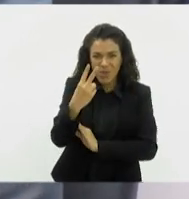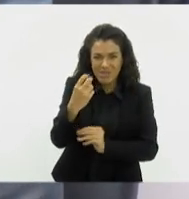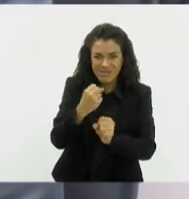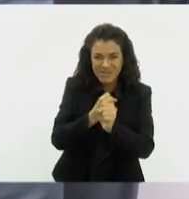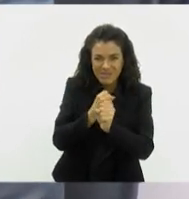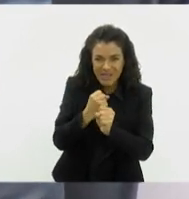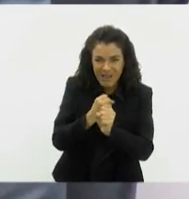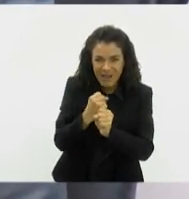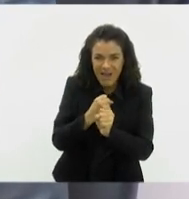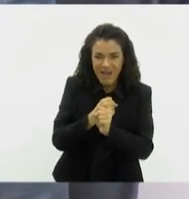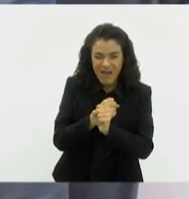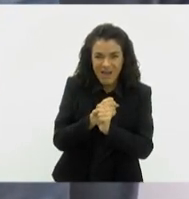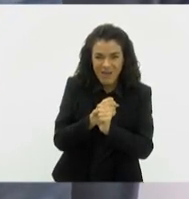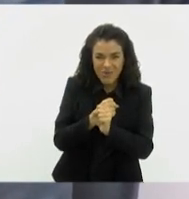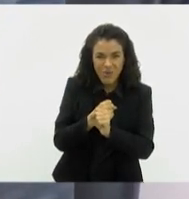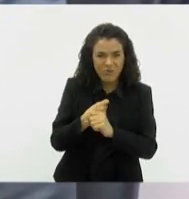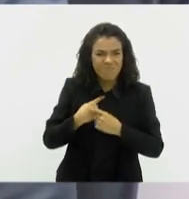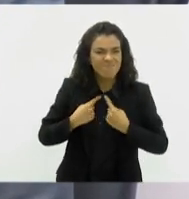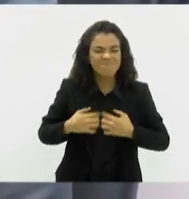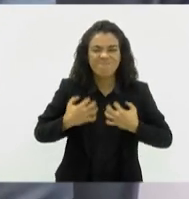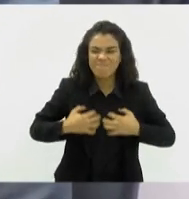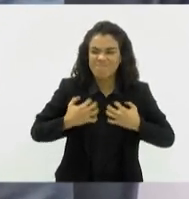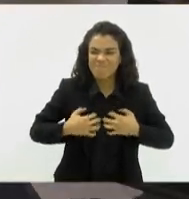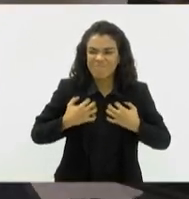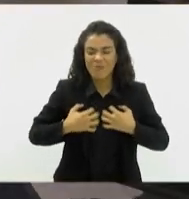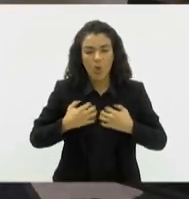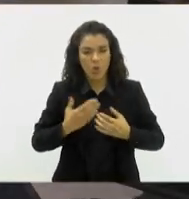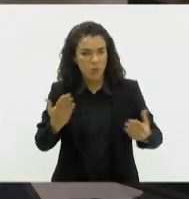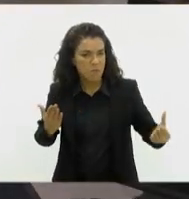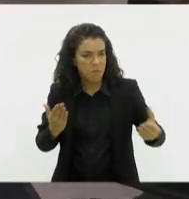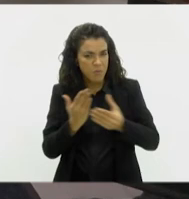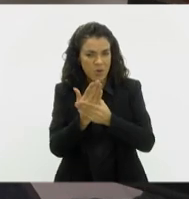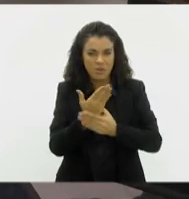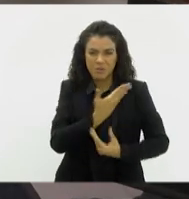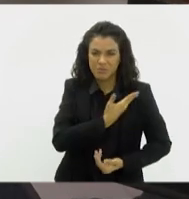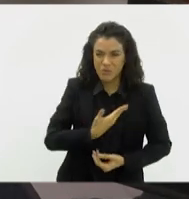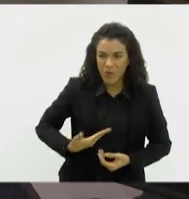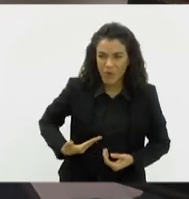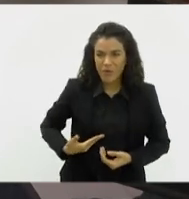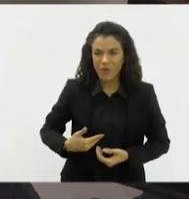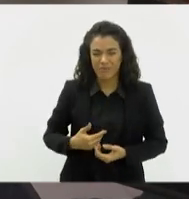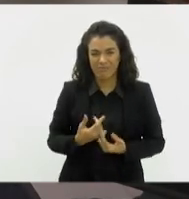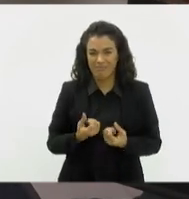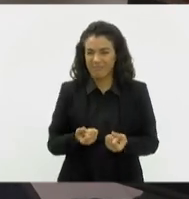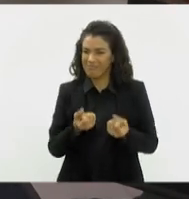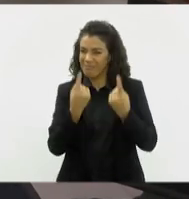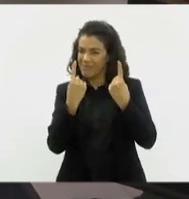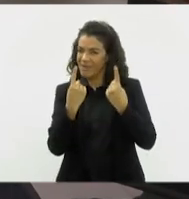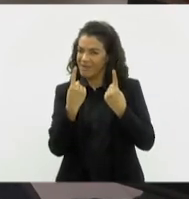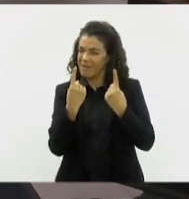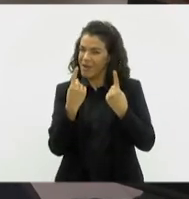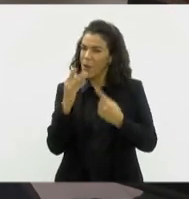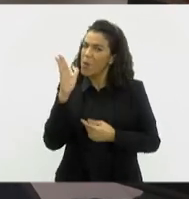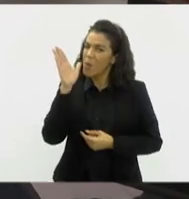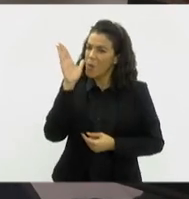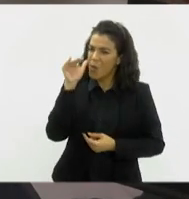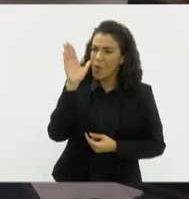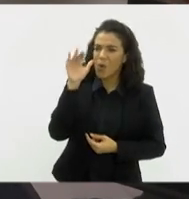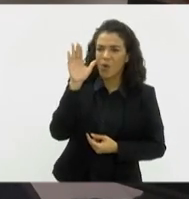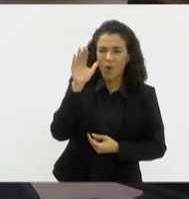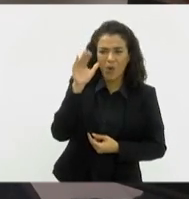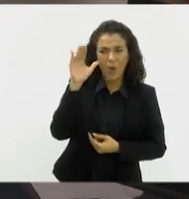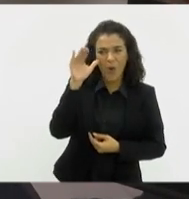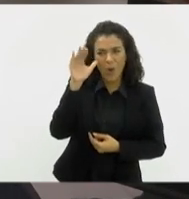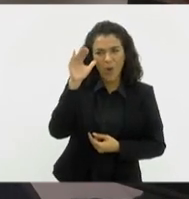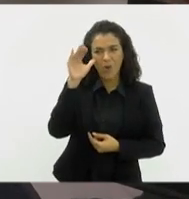cárcere por causa do crime e não se insurge contra isso, não tenta a reparação do Estado. Eu também acho curioso, por mais que saiba também das dificuldades de